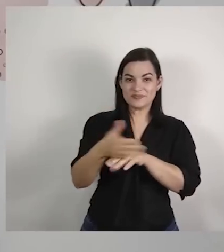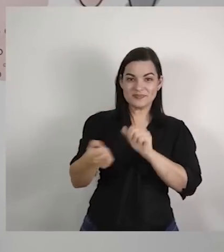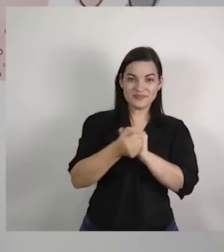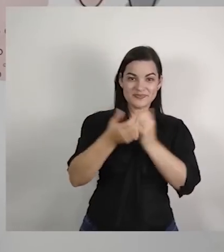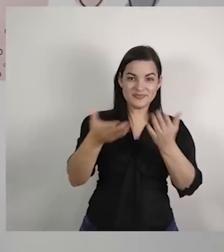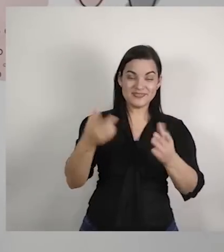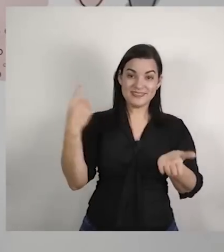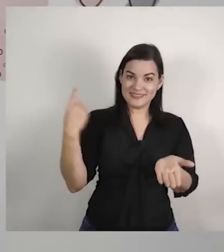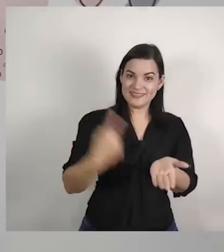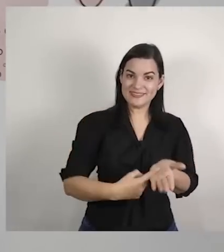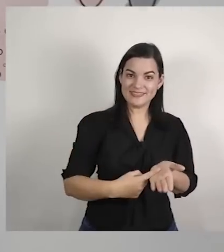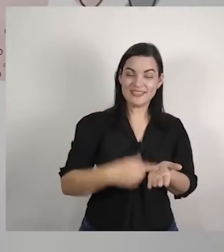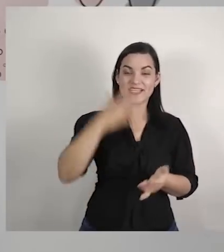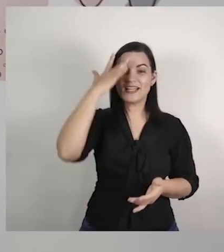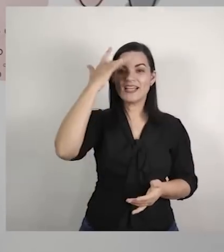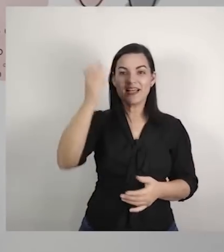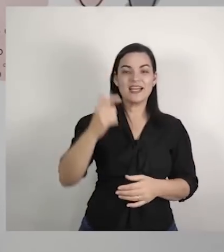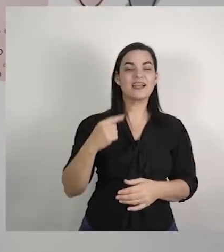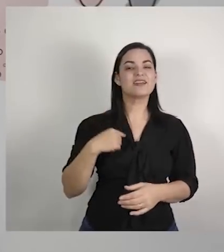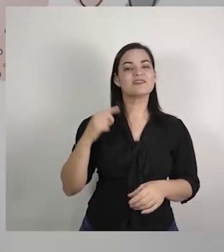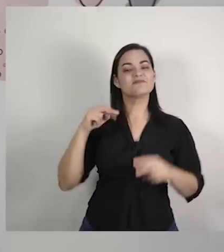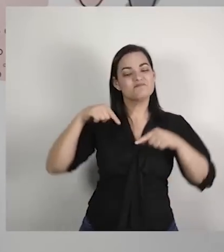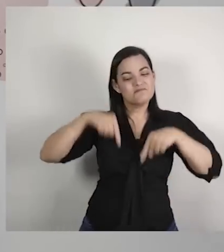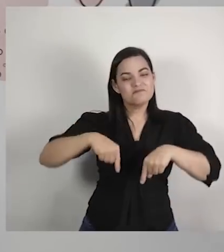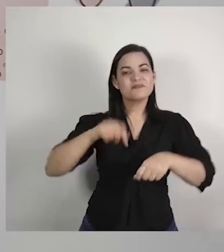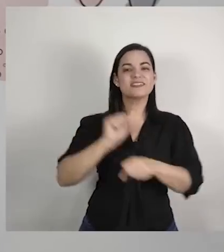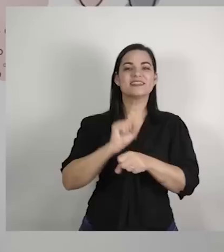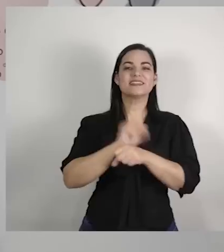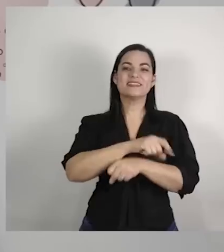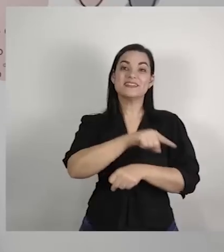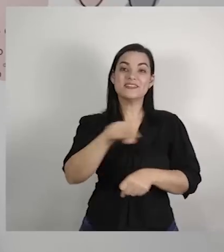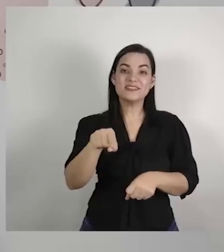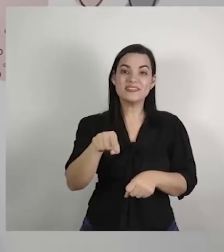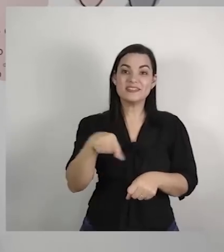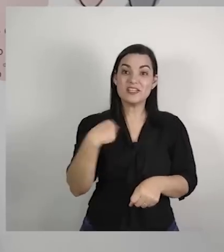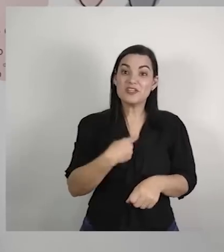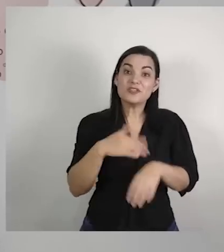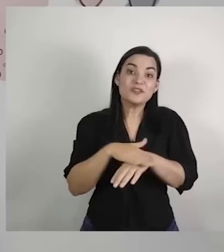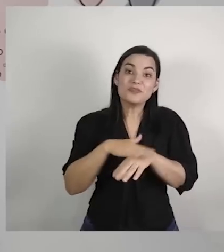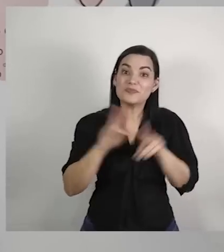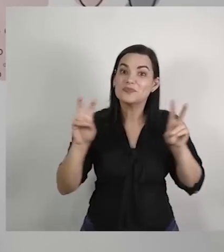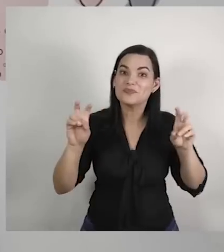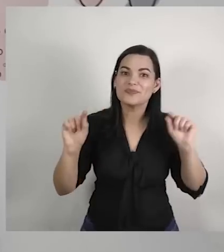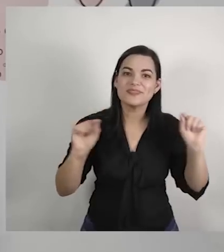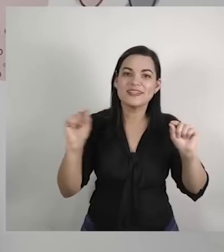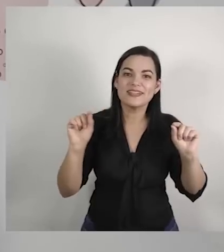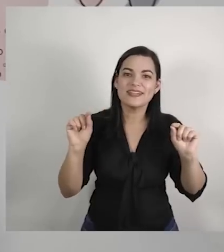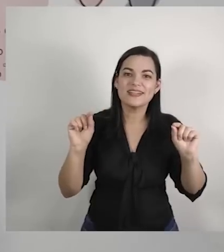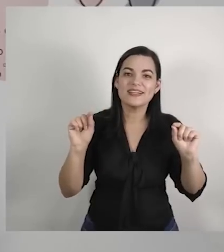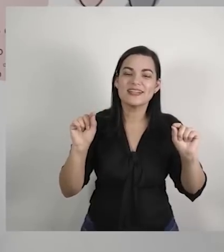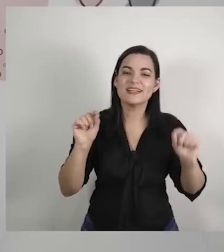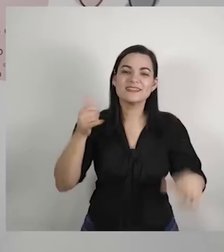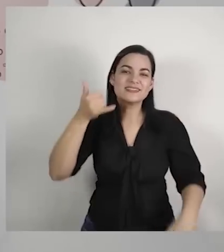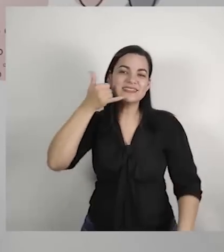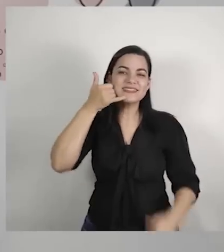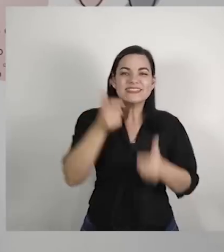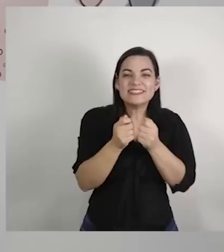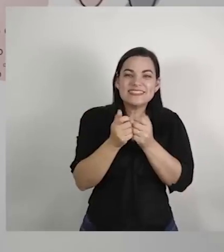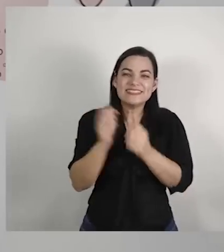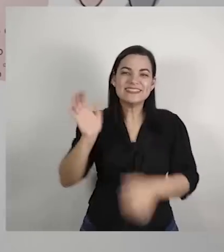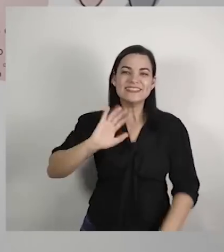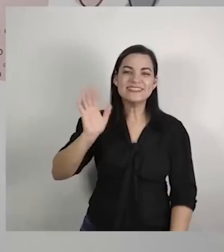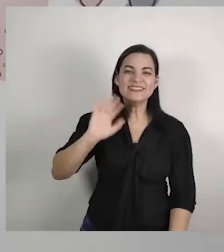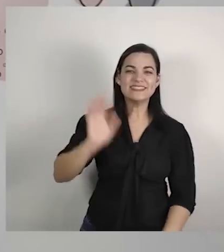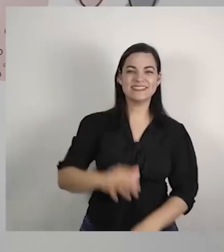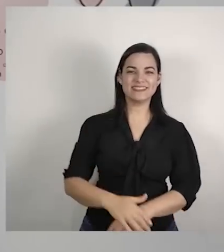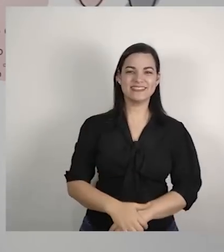da atividade com vocês. Combinado? Então amanhã eu espero vocês por aqui. Sabe do que vamos conversar? Sobre